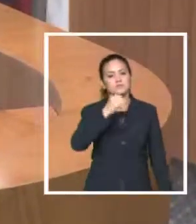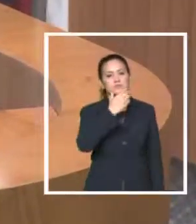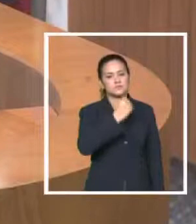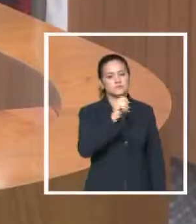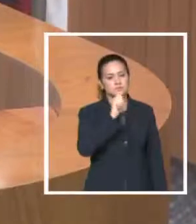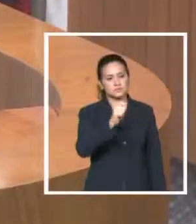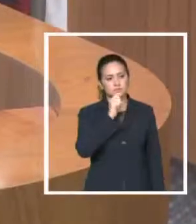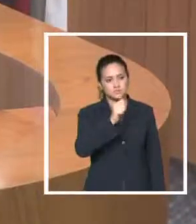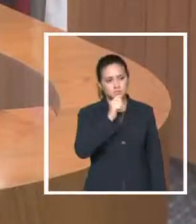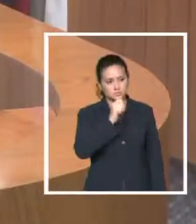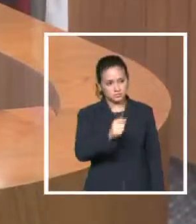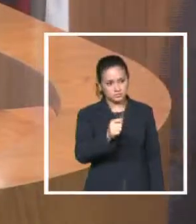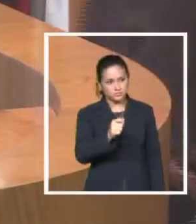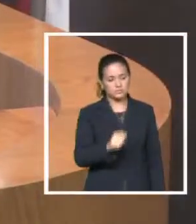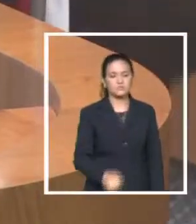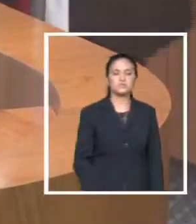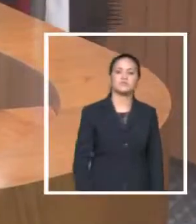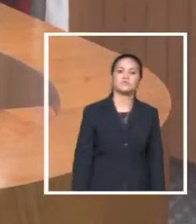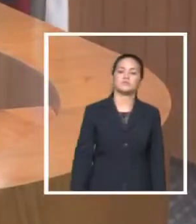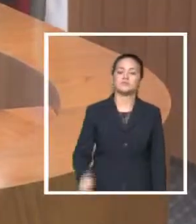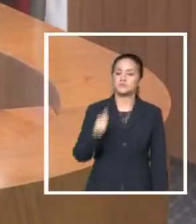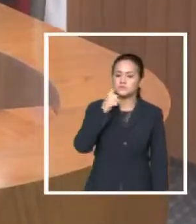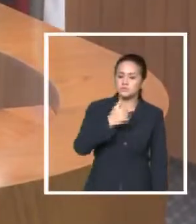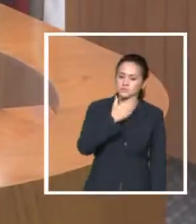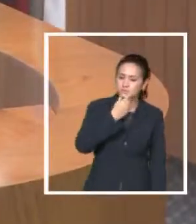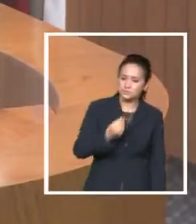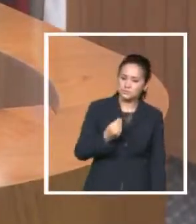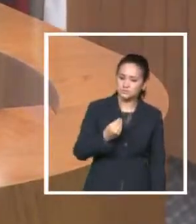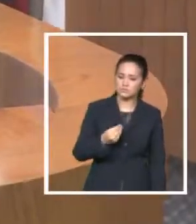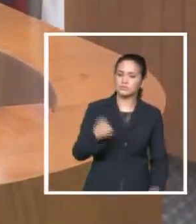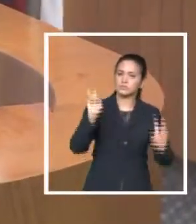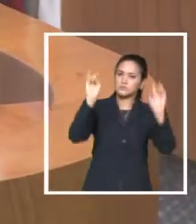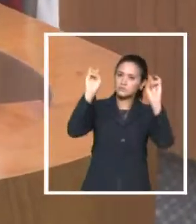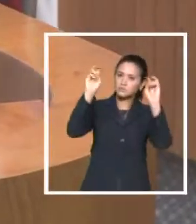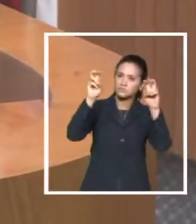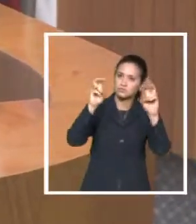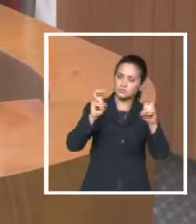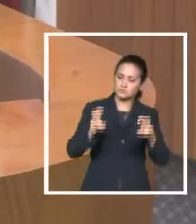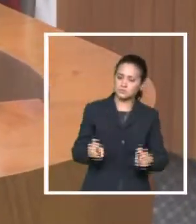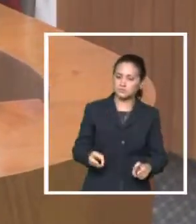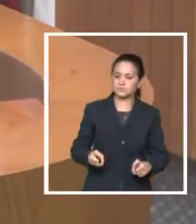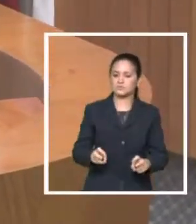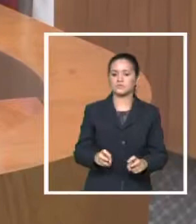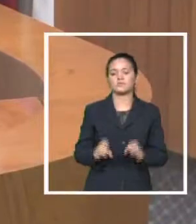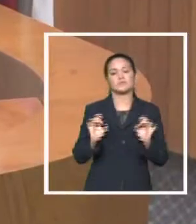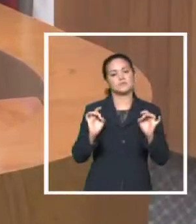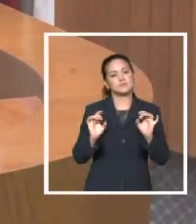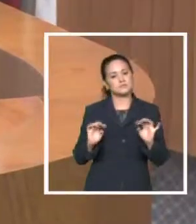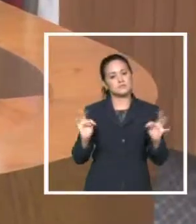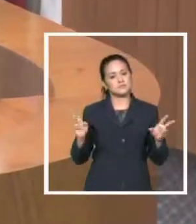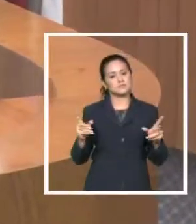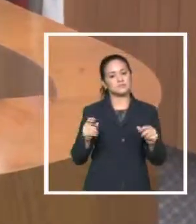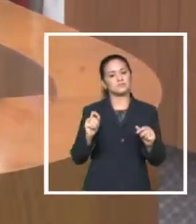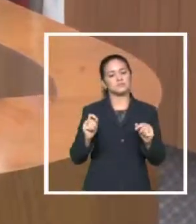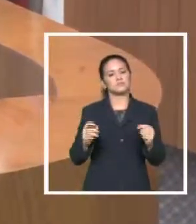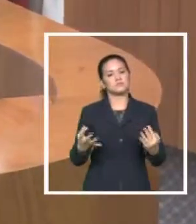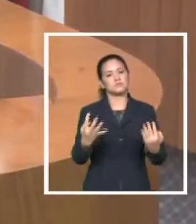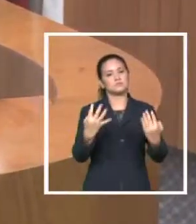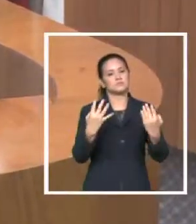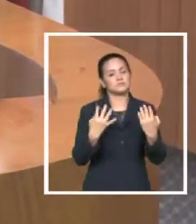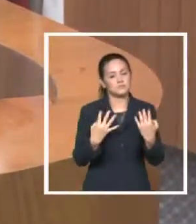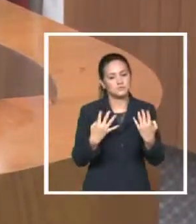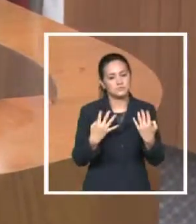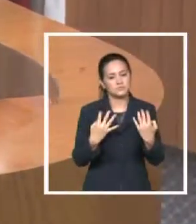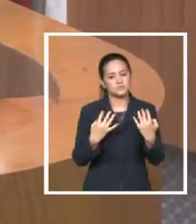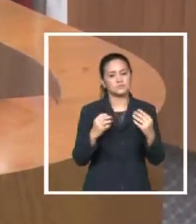imprensa, senhoras e senhores da galeria e em especial a todos que estão nos acompanhando